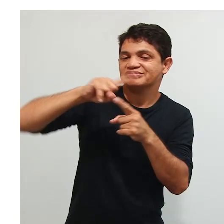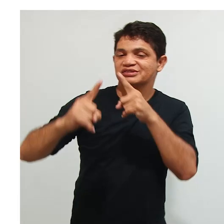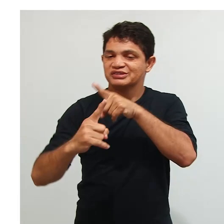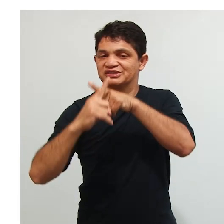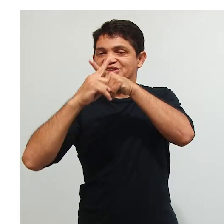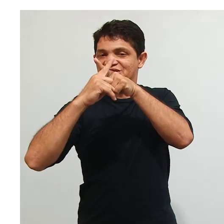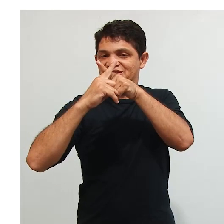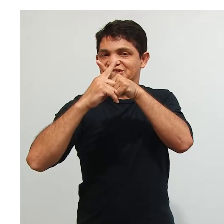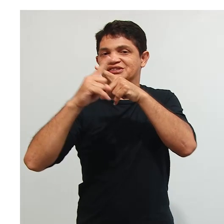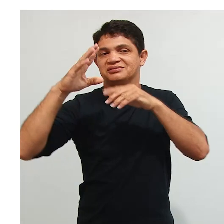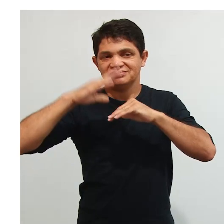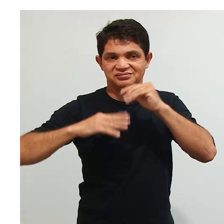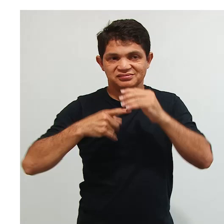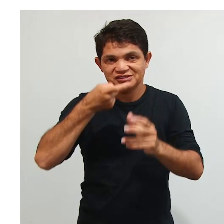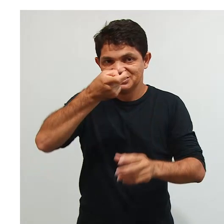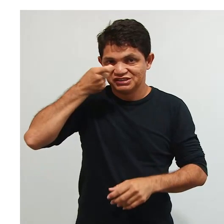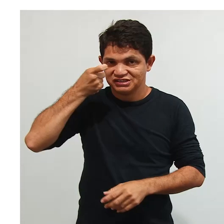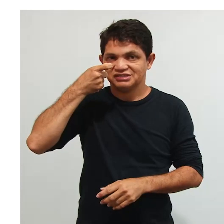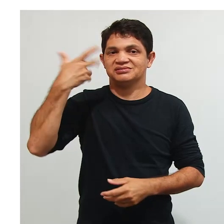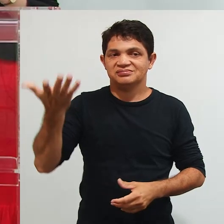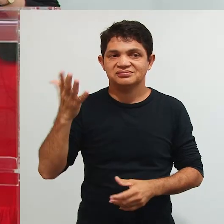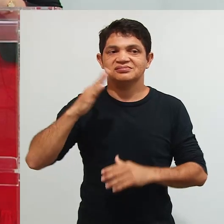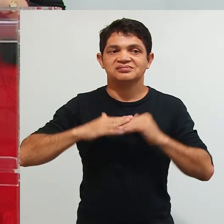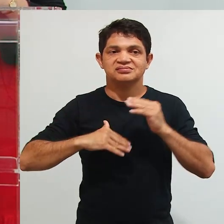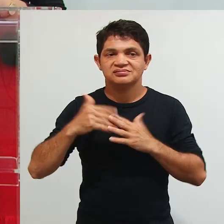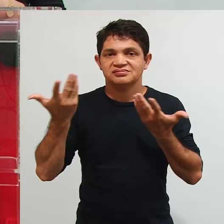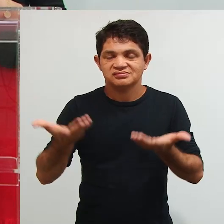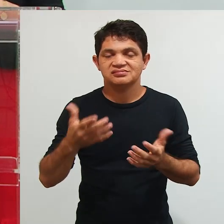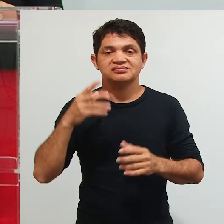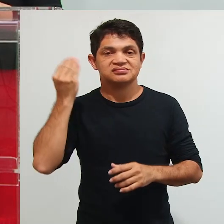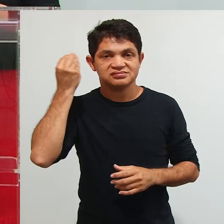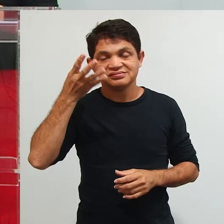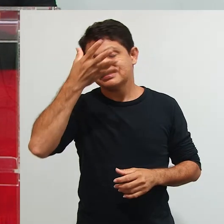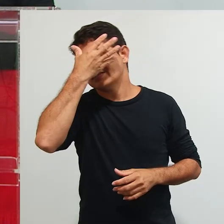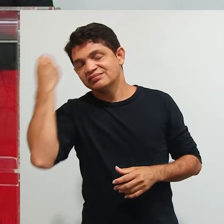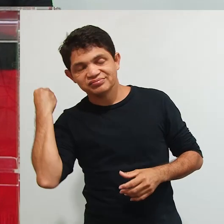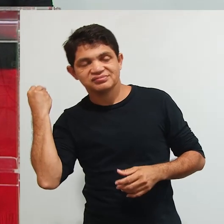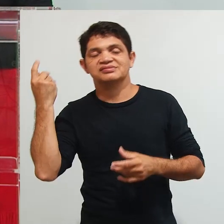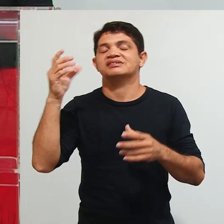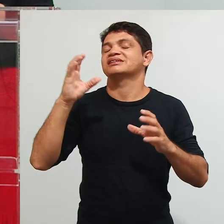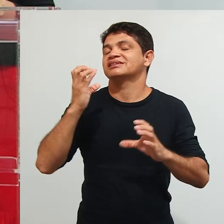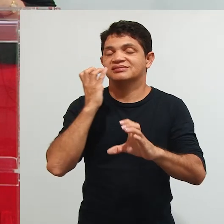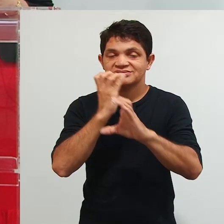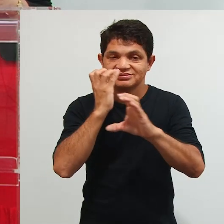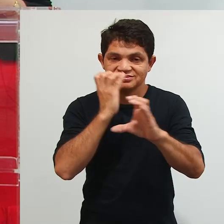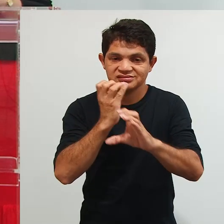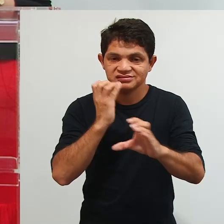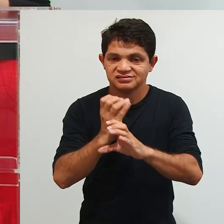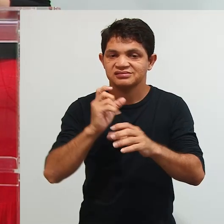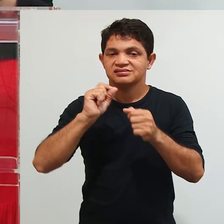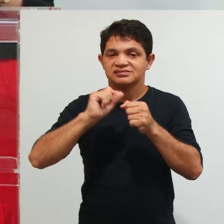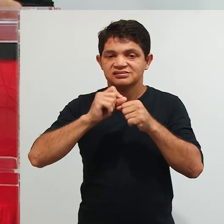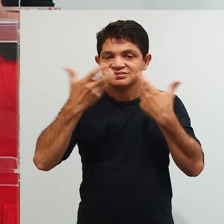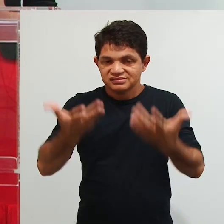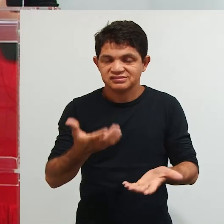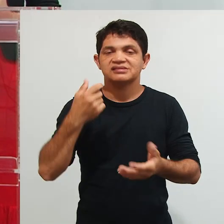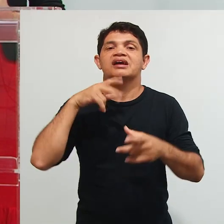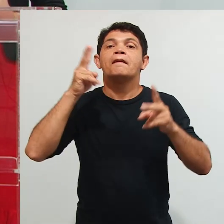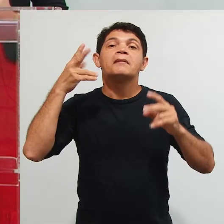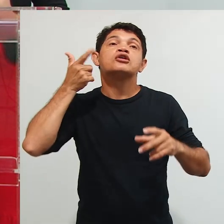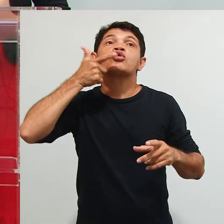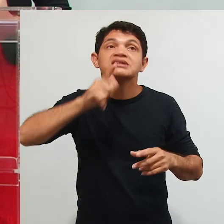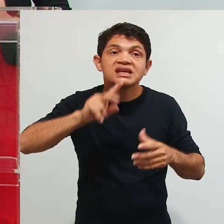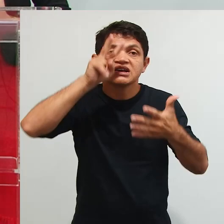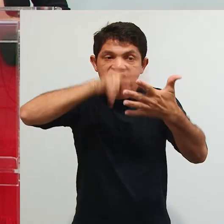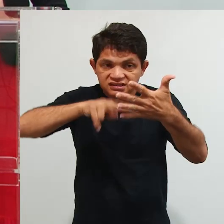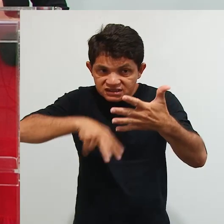Né? Esse é um exemplo, então, de uma pessoa que tem desortografia. Né? E não há dificuldade na leitura. A criança ela